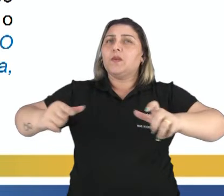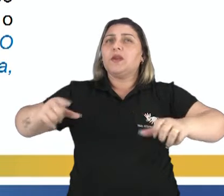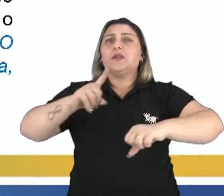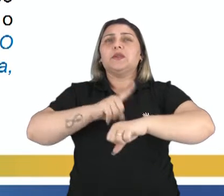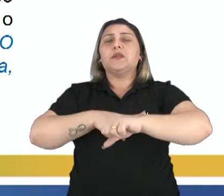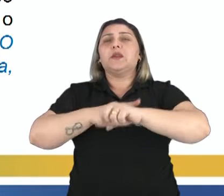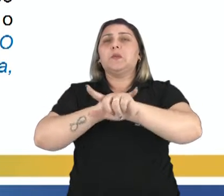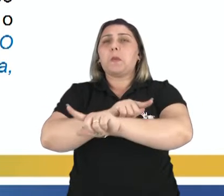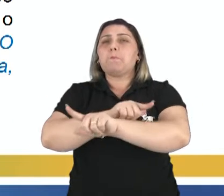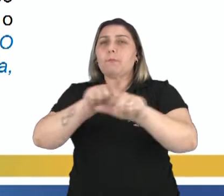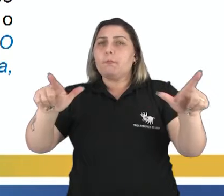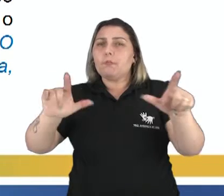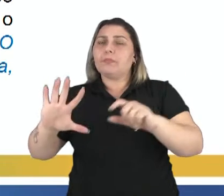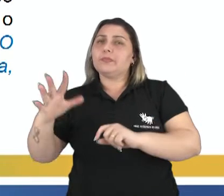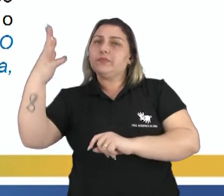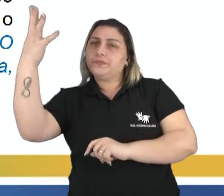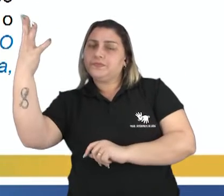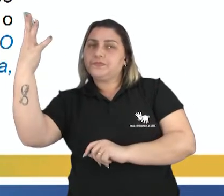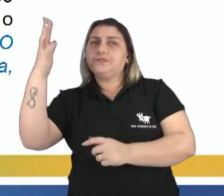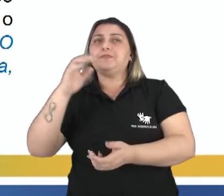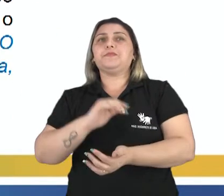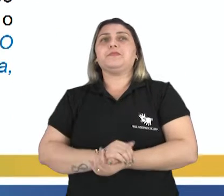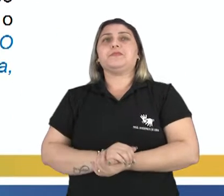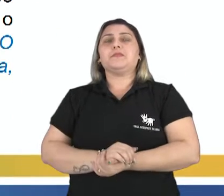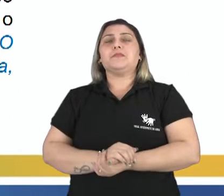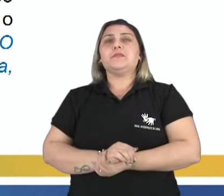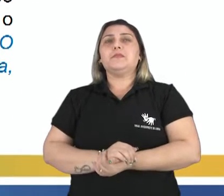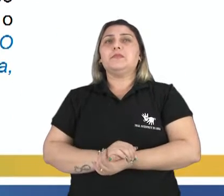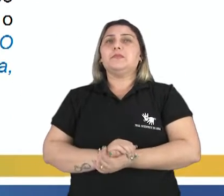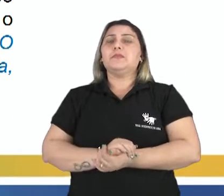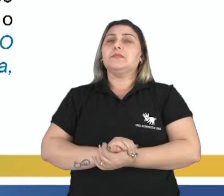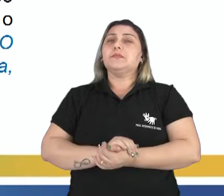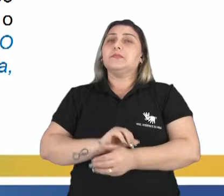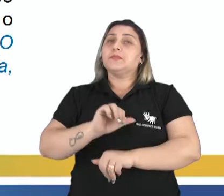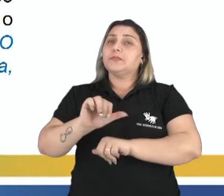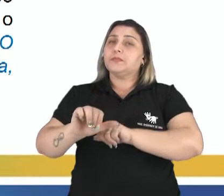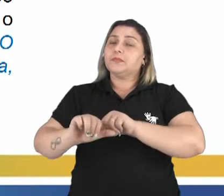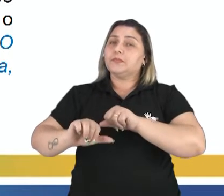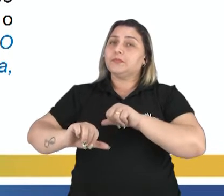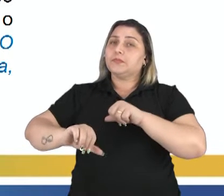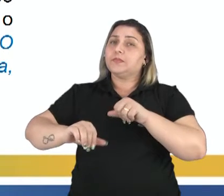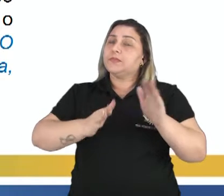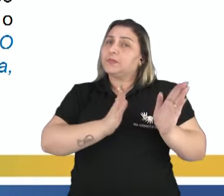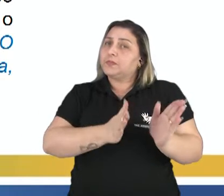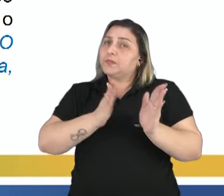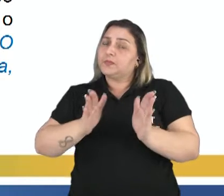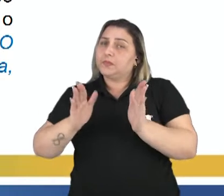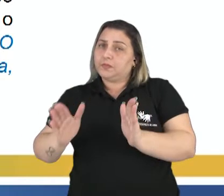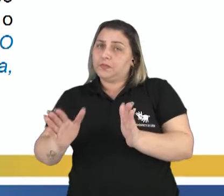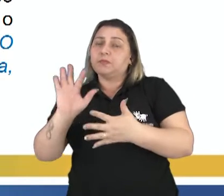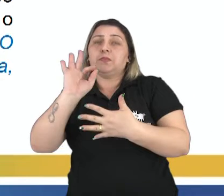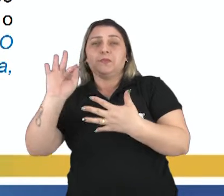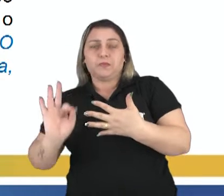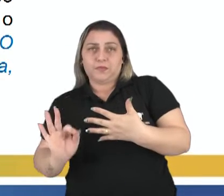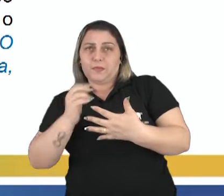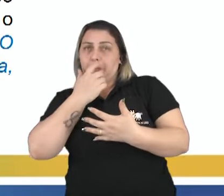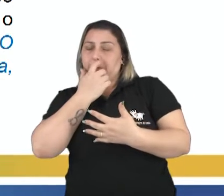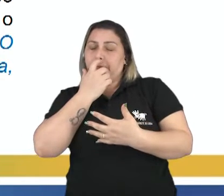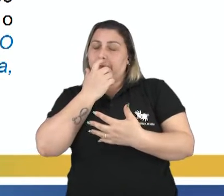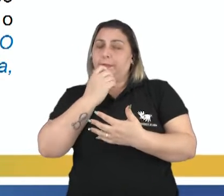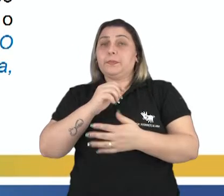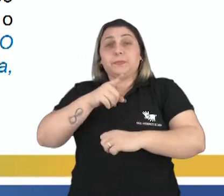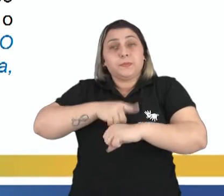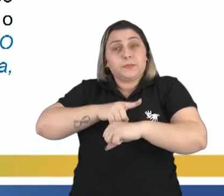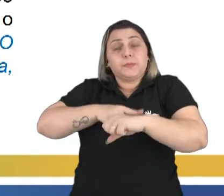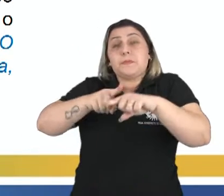tempo vazio. O acontecimento não é da ordem do tempo classificável, o tempo cujos instantes se